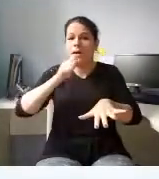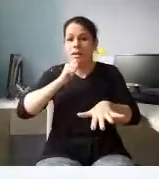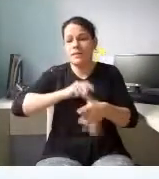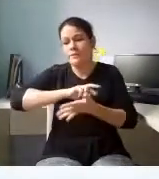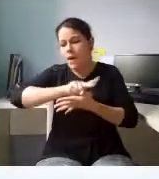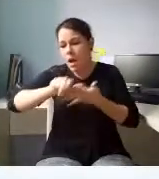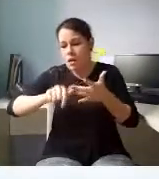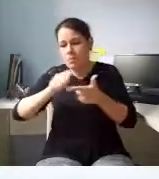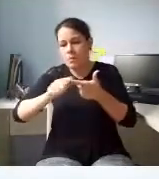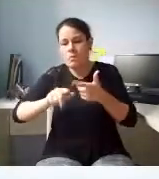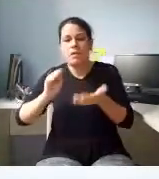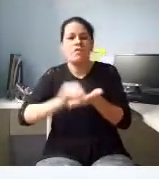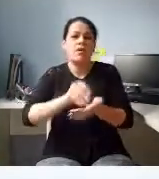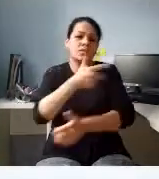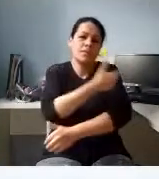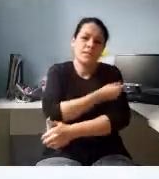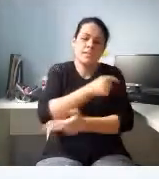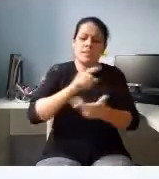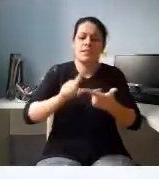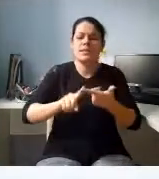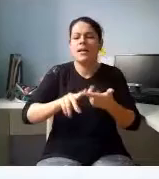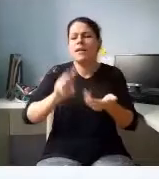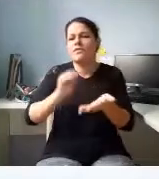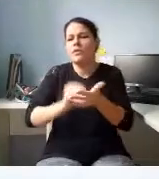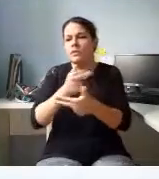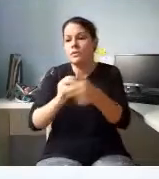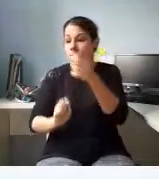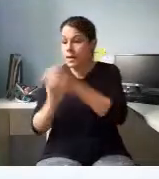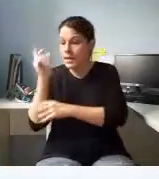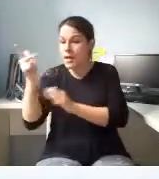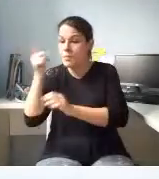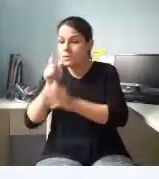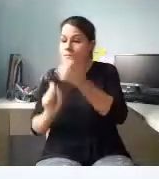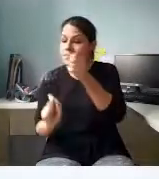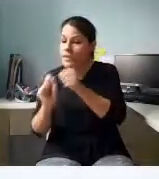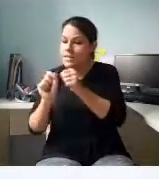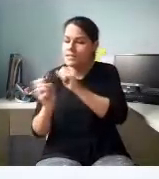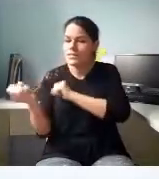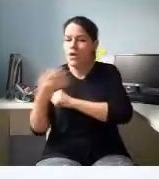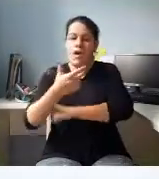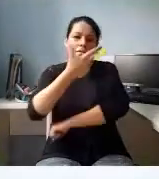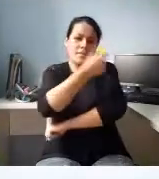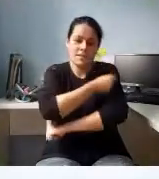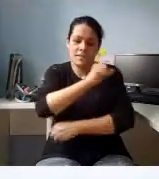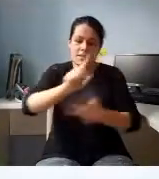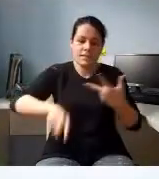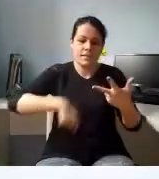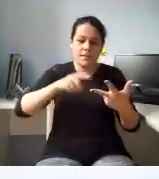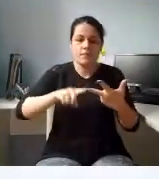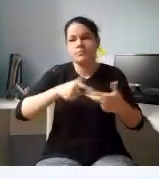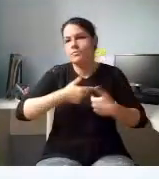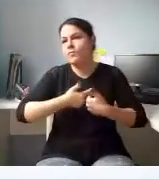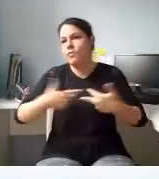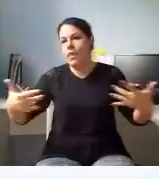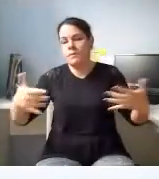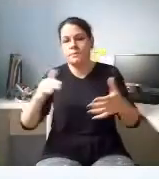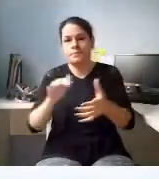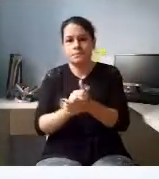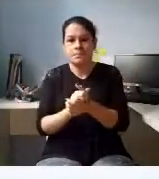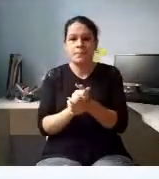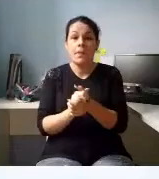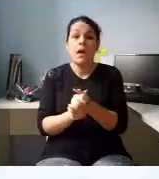todos, falta de insumos, a situação lá em Manaus. E o movimento sindical tem feito assim um papel bacana,